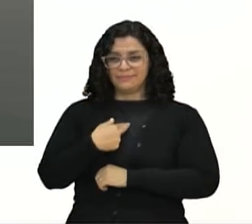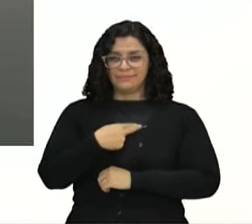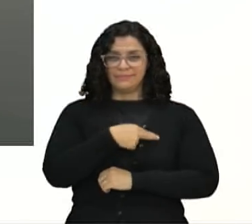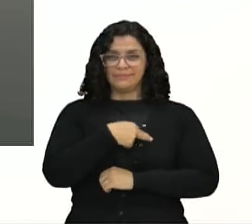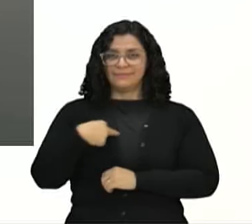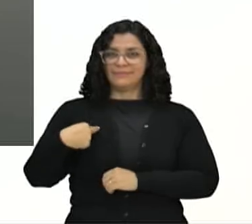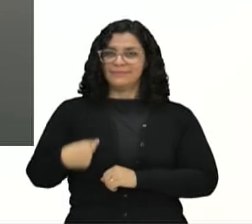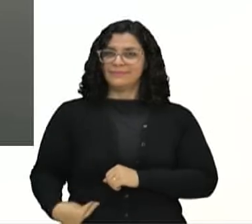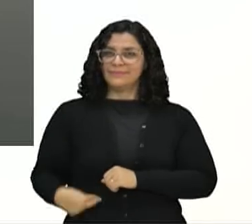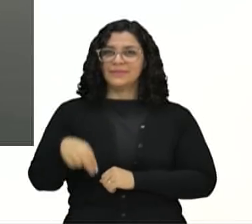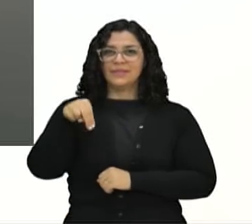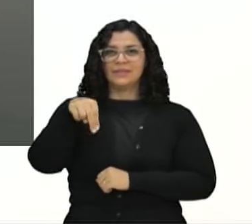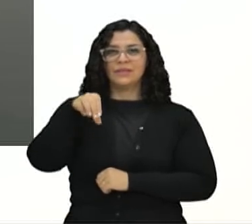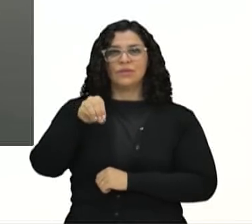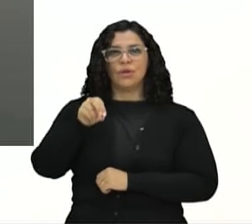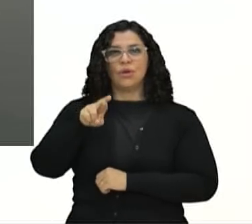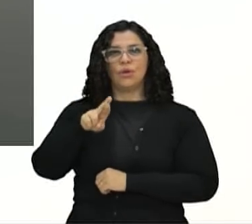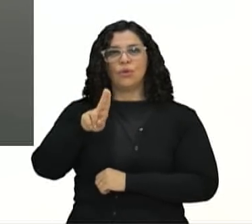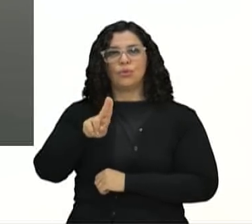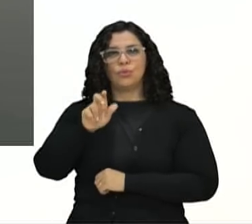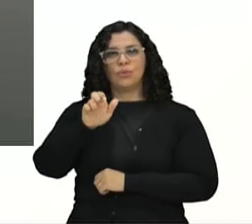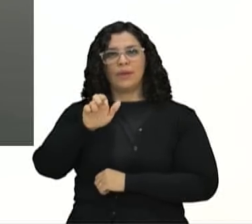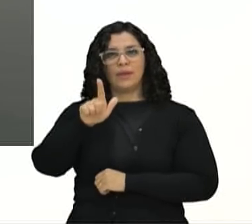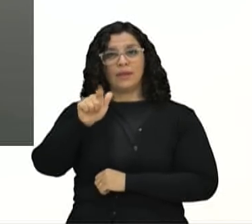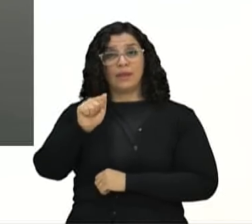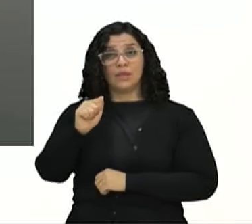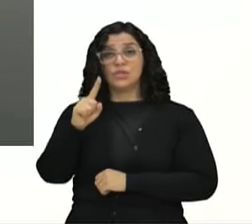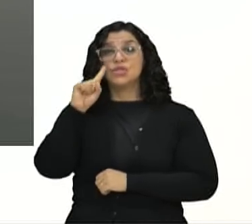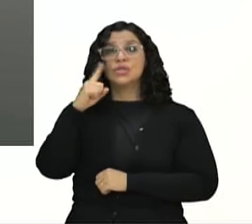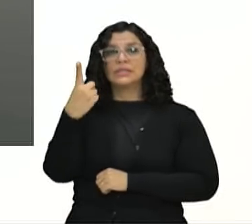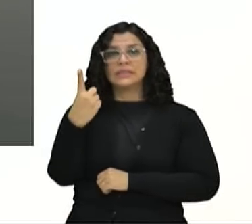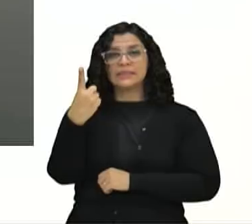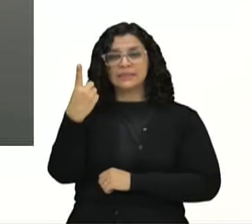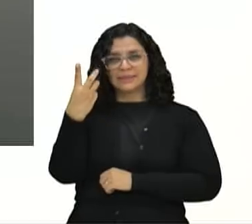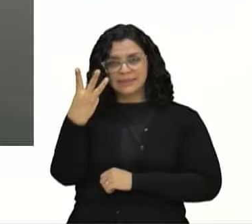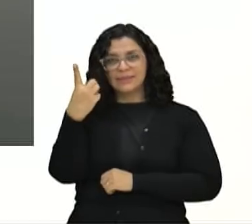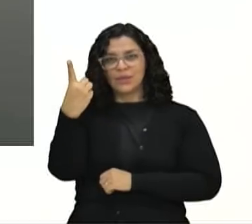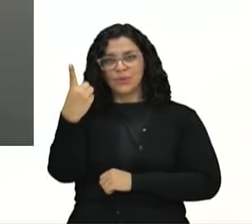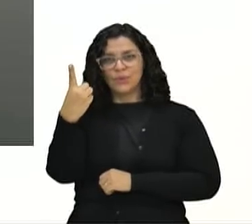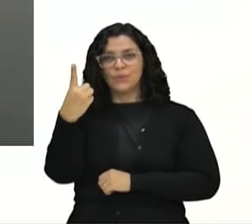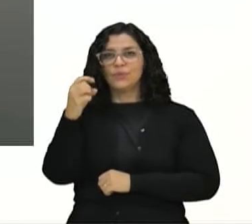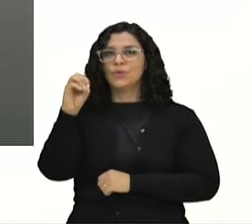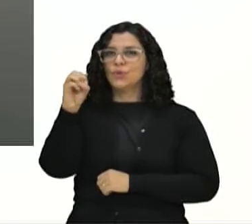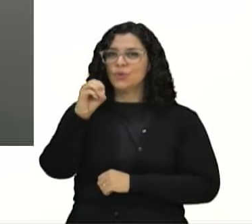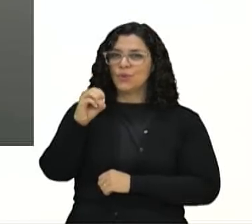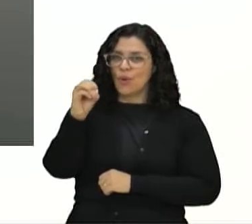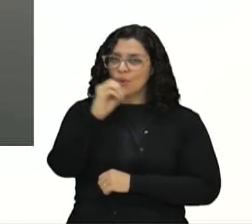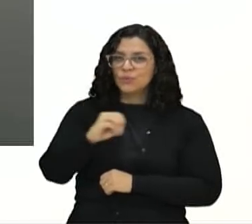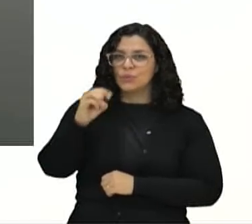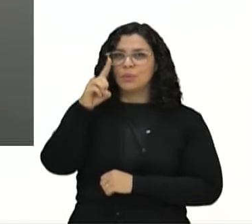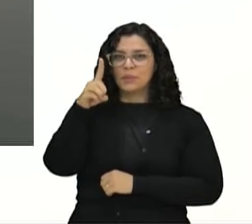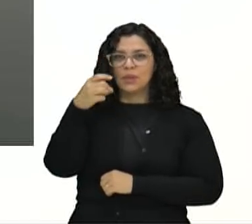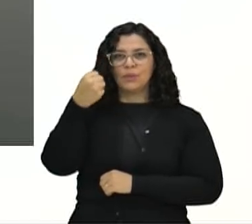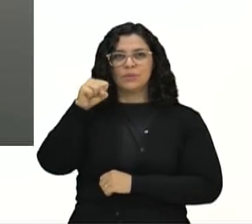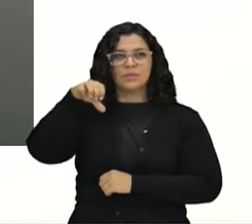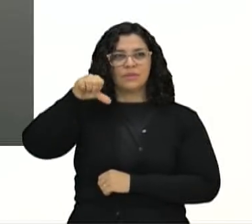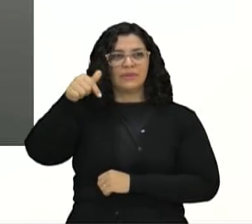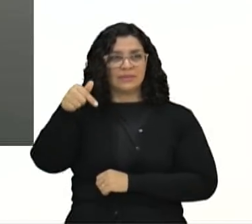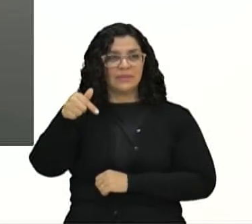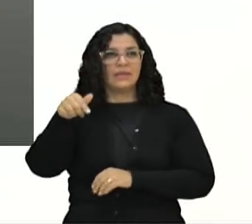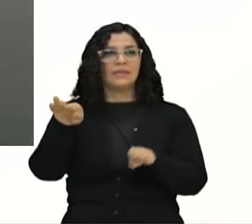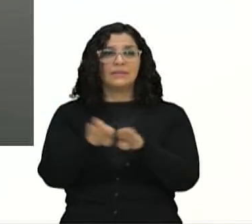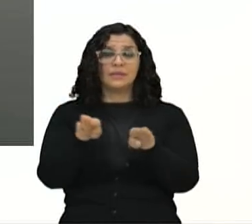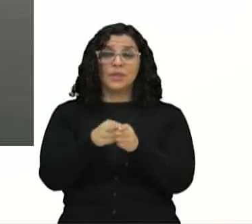dos escandinavos, né, no dia 31 de outubro de 1897, que se originou a